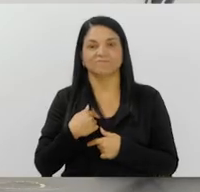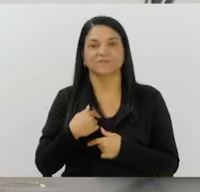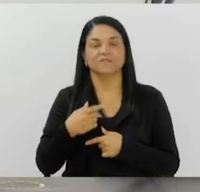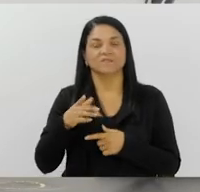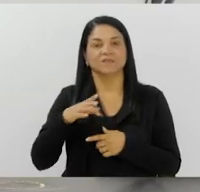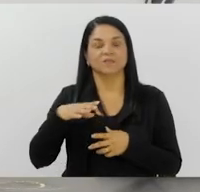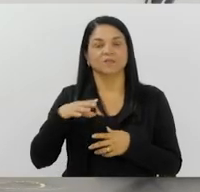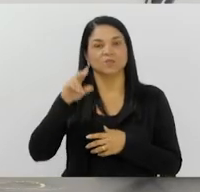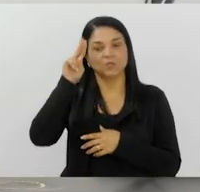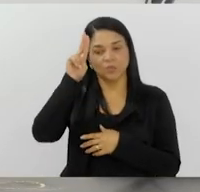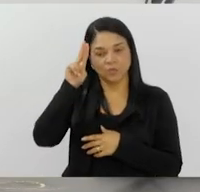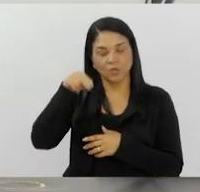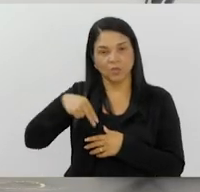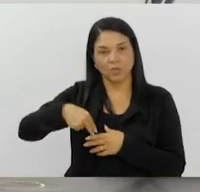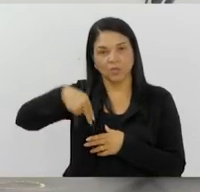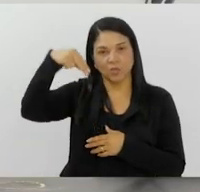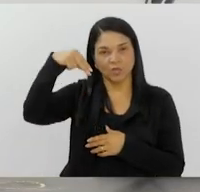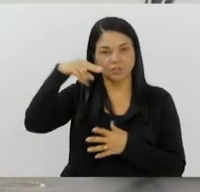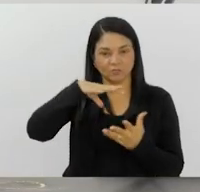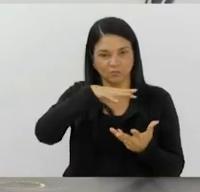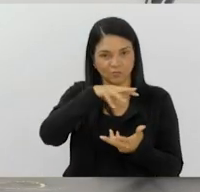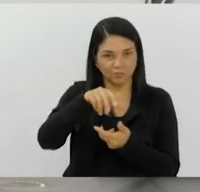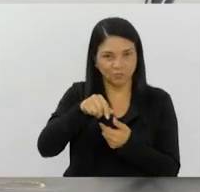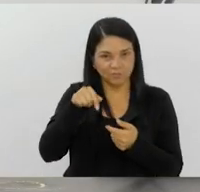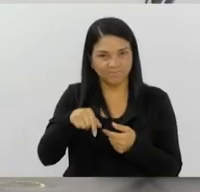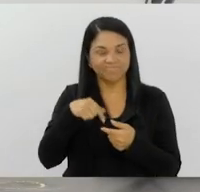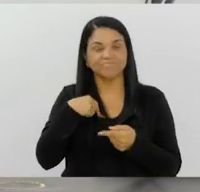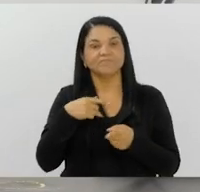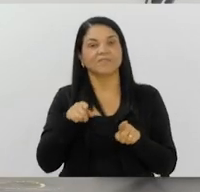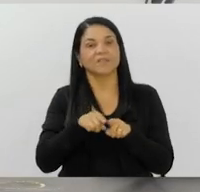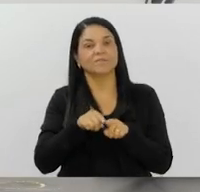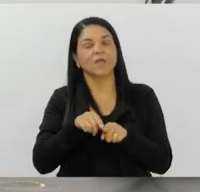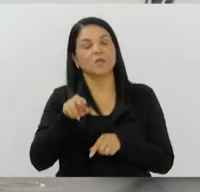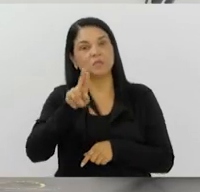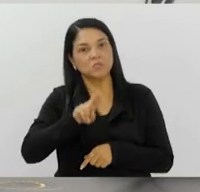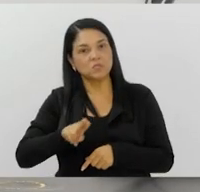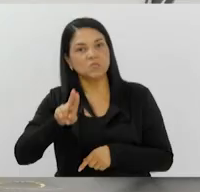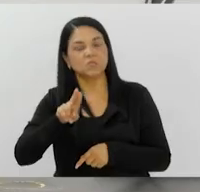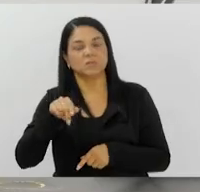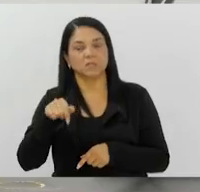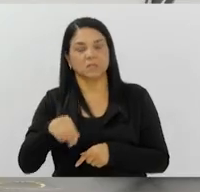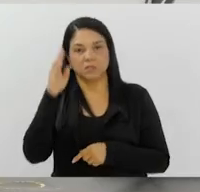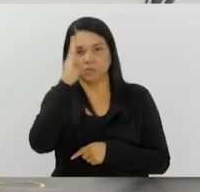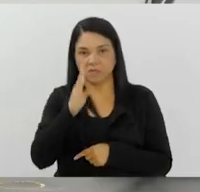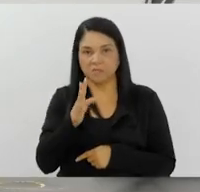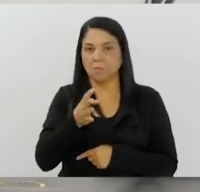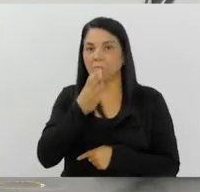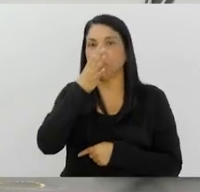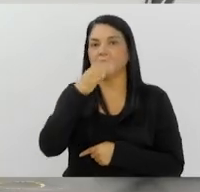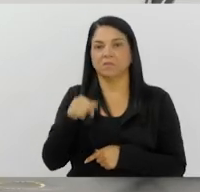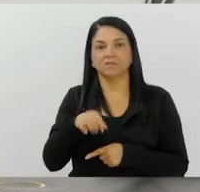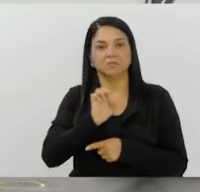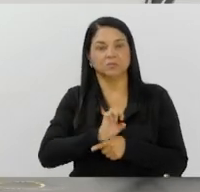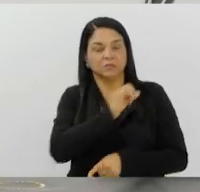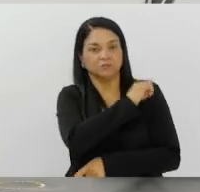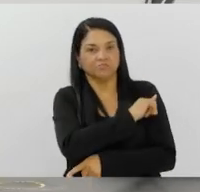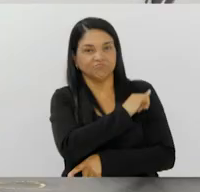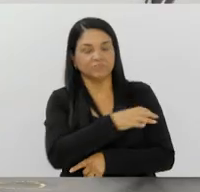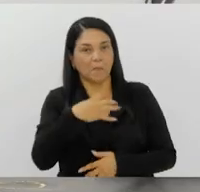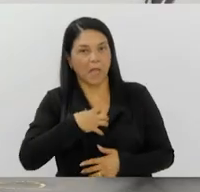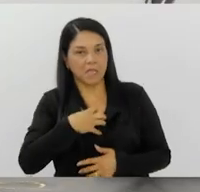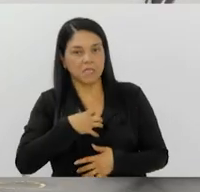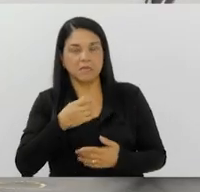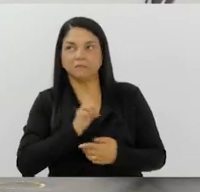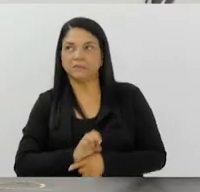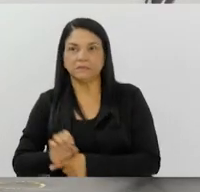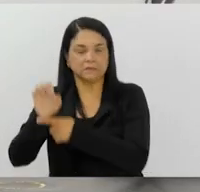Global né e me impressiona da gente estar utilizando isso aqui no no no Brasil no Rio de Janeiro na Bahia enfim em outros